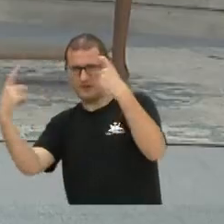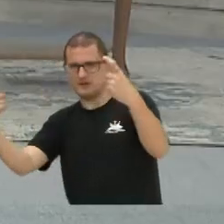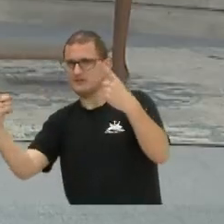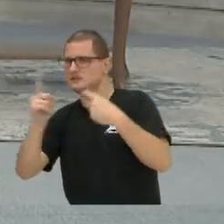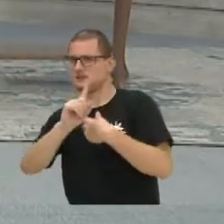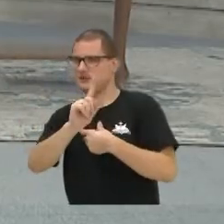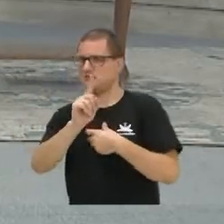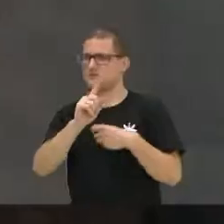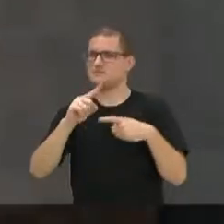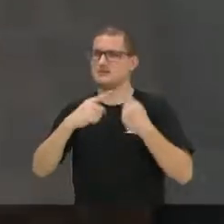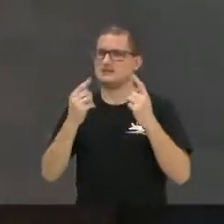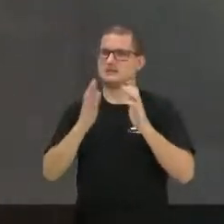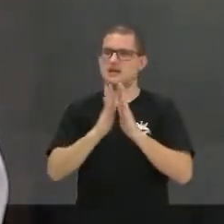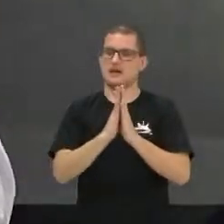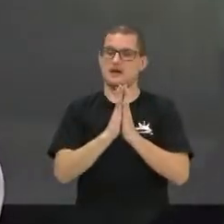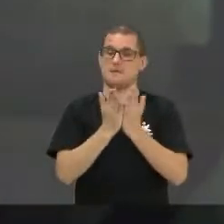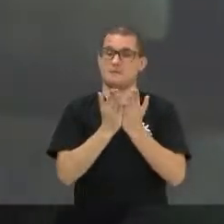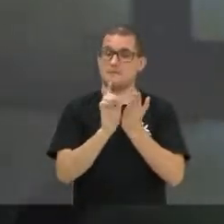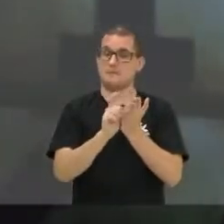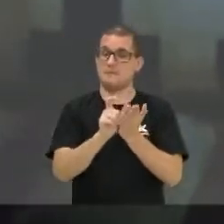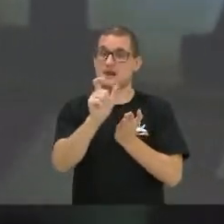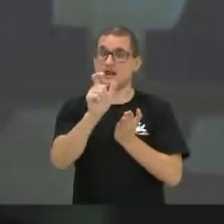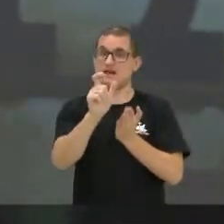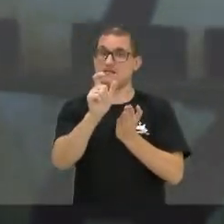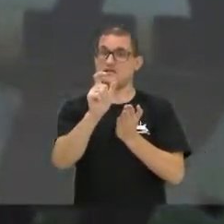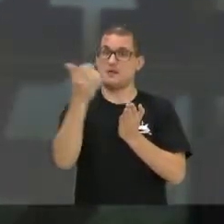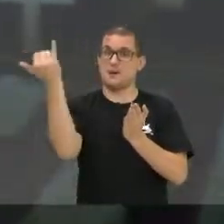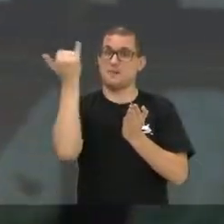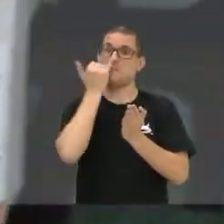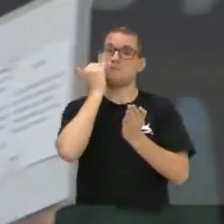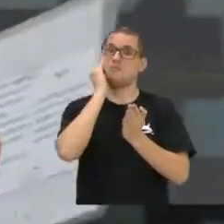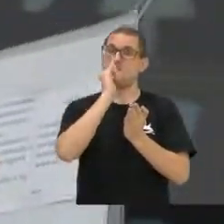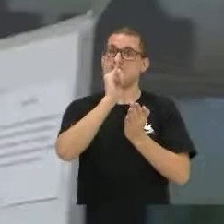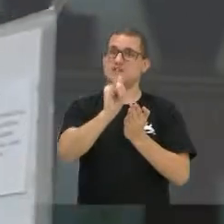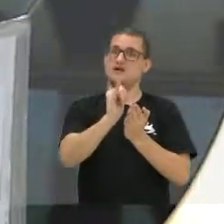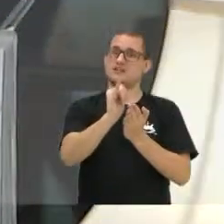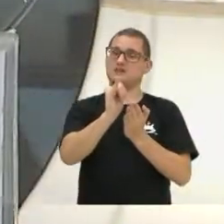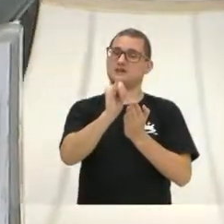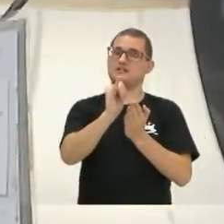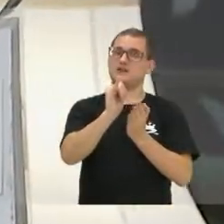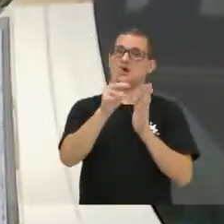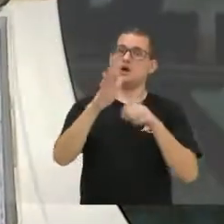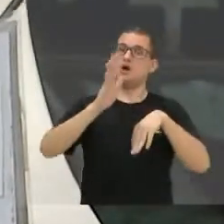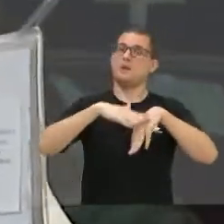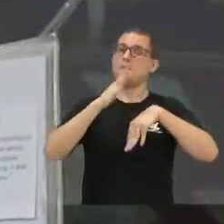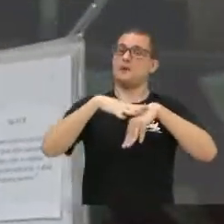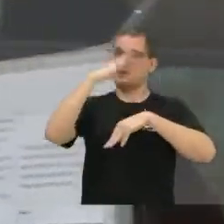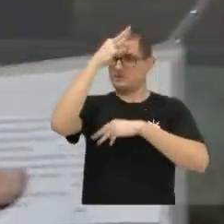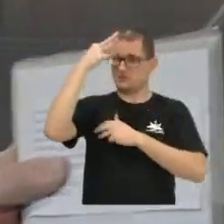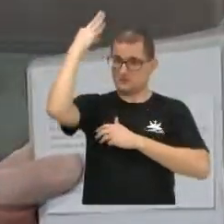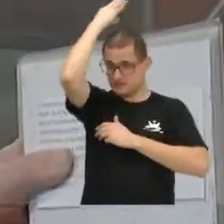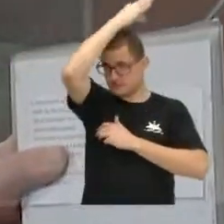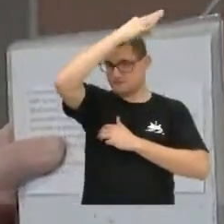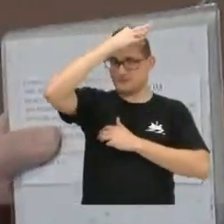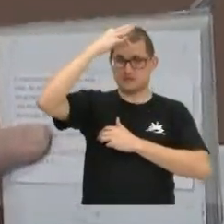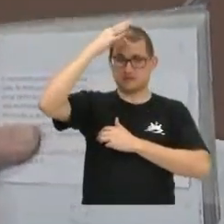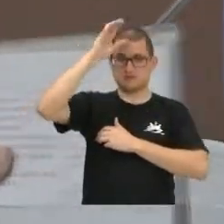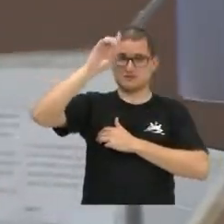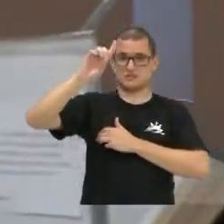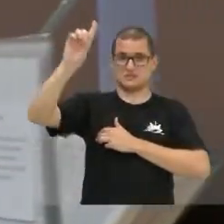profética se originada do espírito de deus os sete candelabros